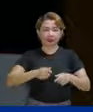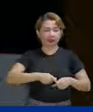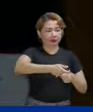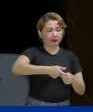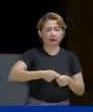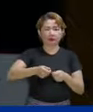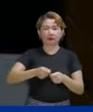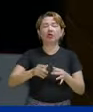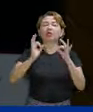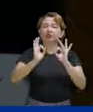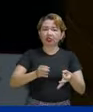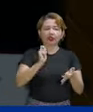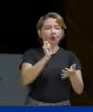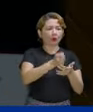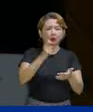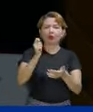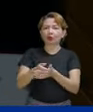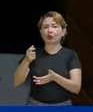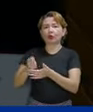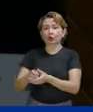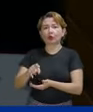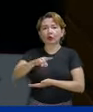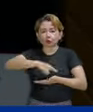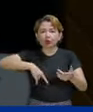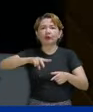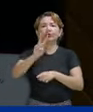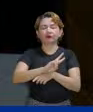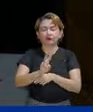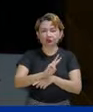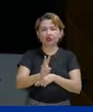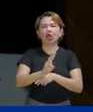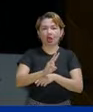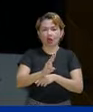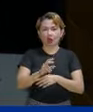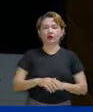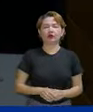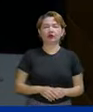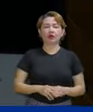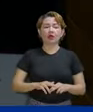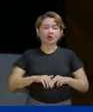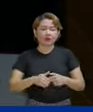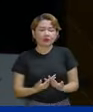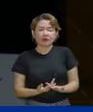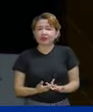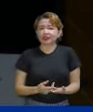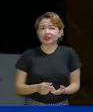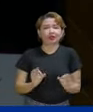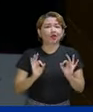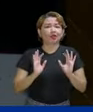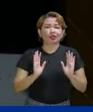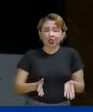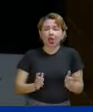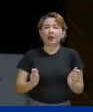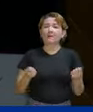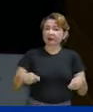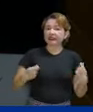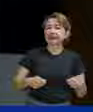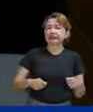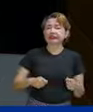exigência de notas fiscais válidas deveria ser suficiente para a aprovação das contas, não